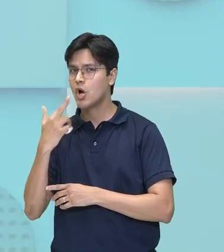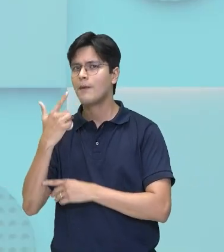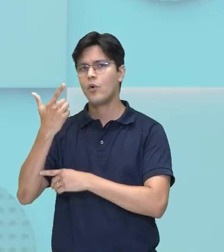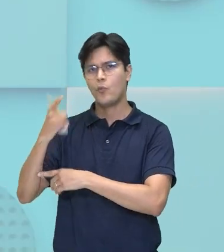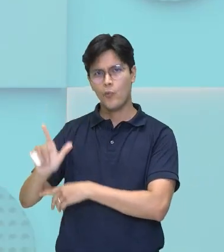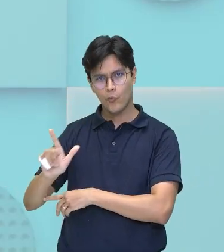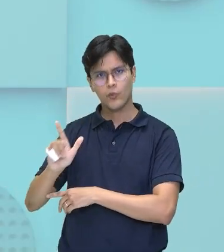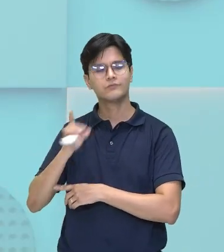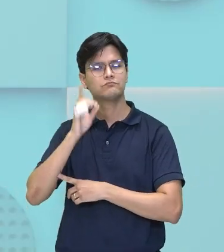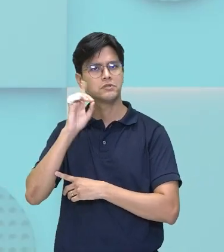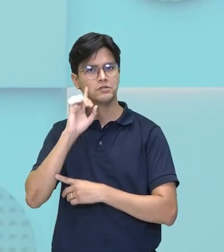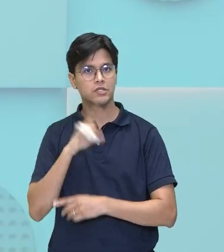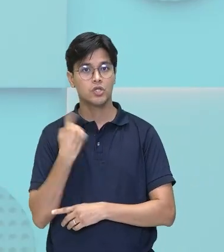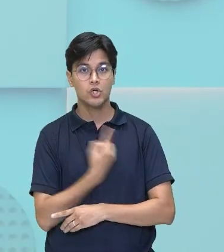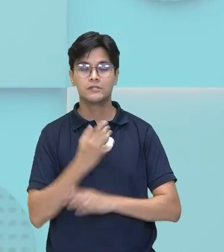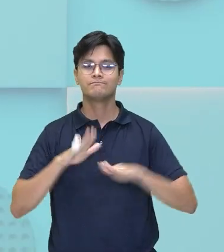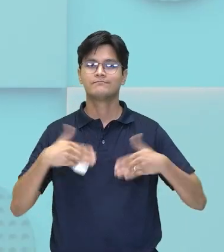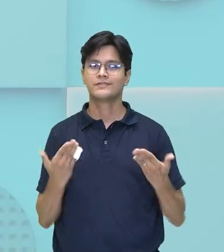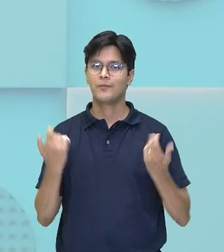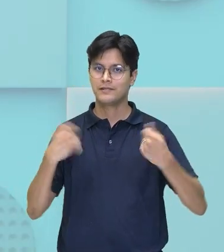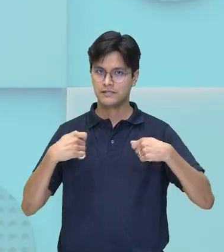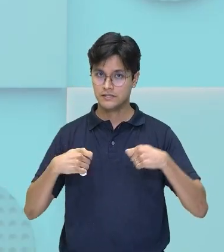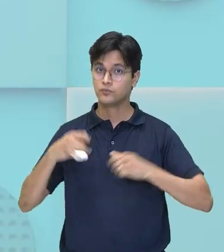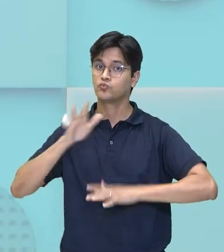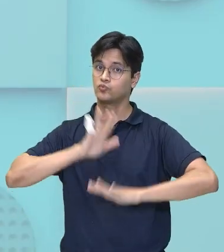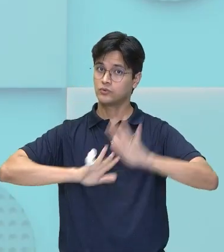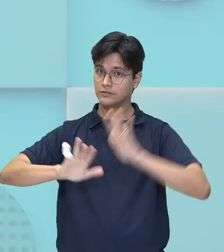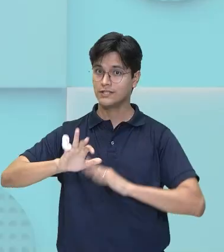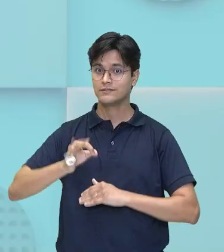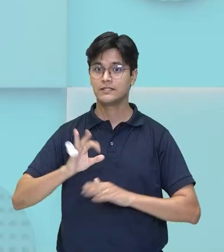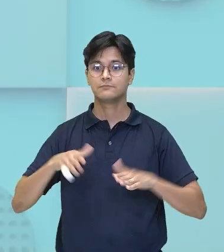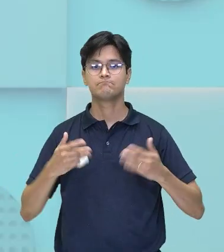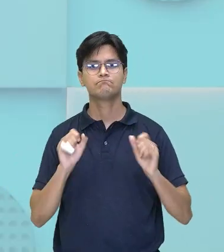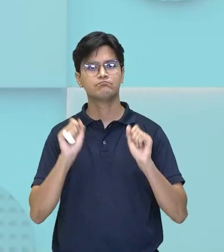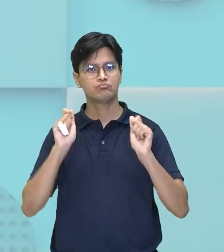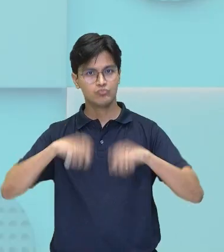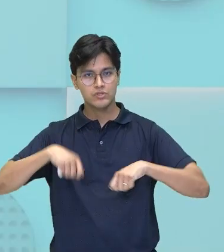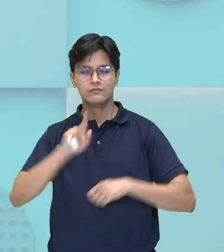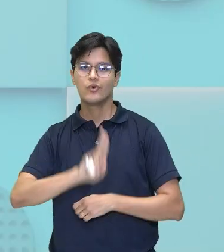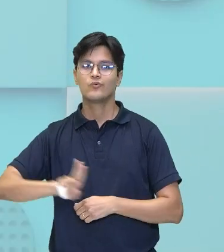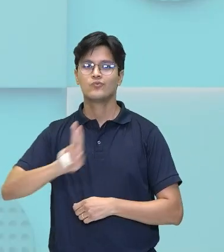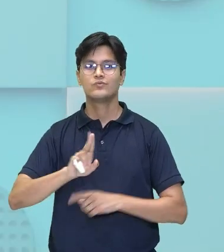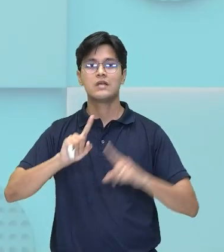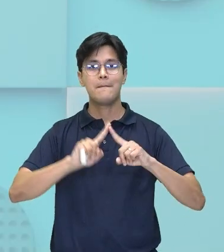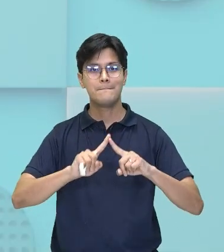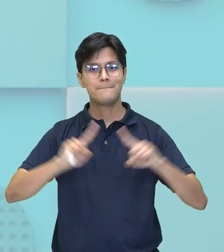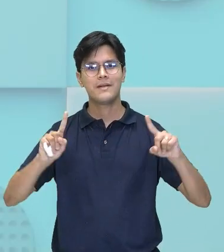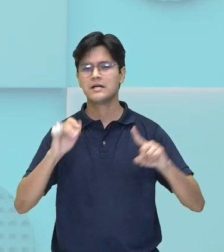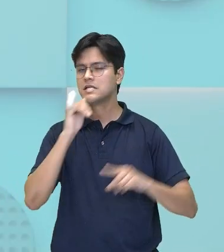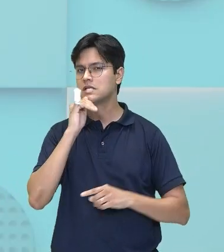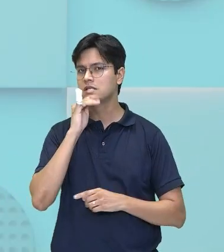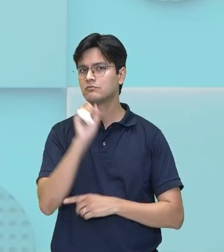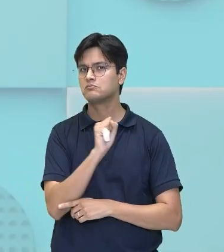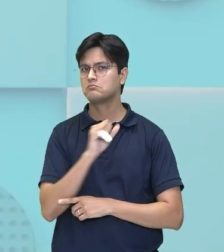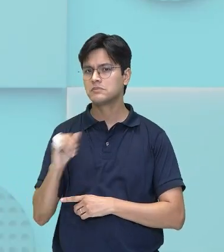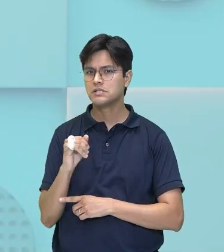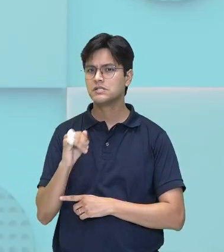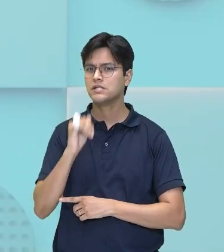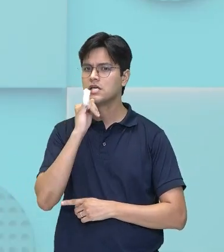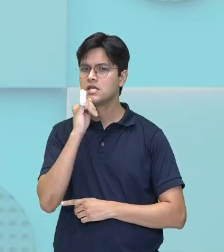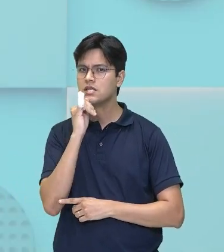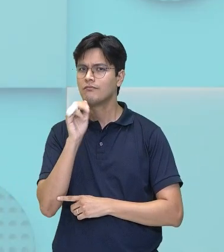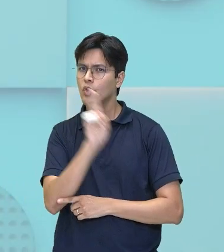Então, temos que tomar cuidado. Podemos utilizar o estrangeirismo, mas a partir do momento que a gente utiliza